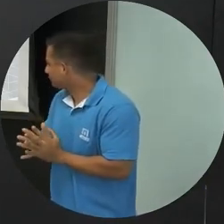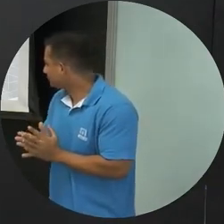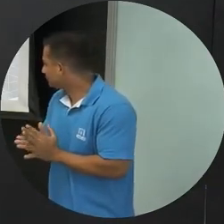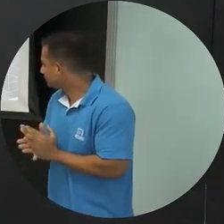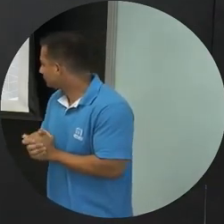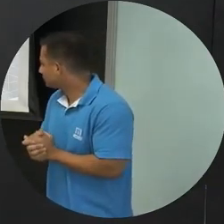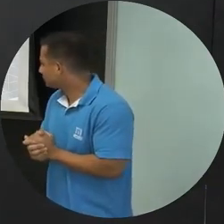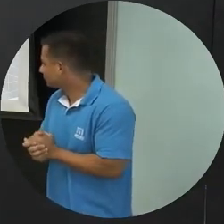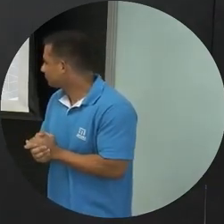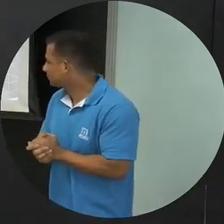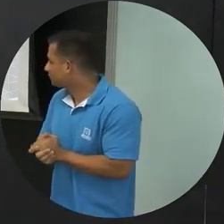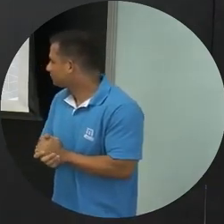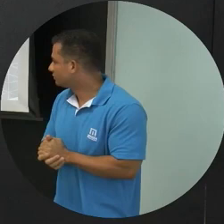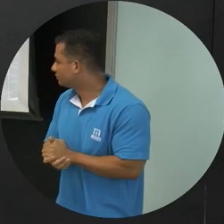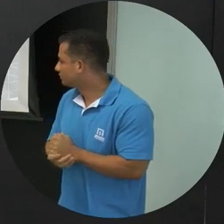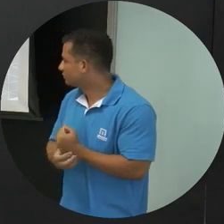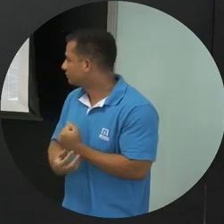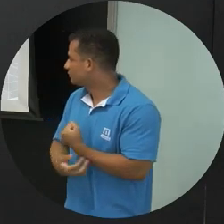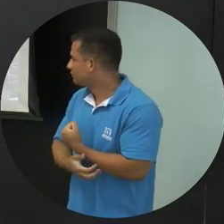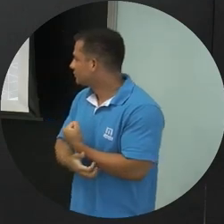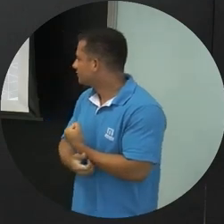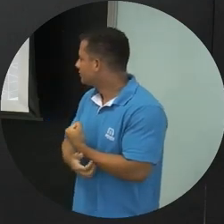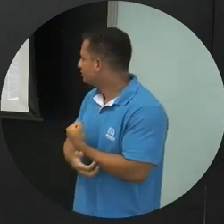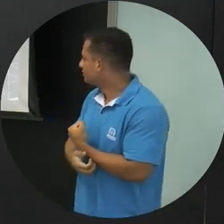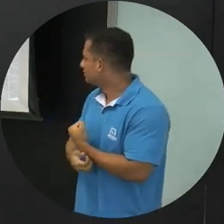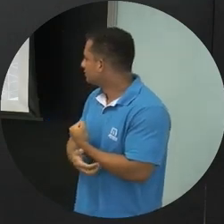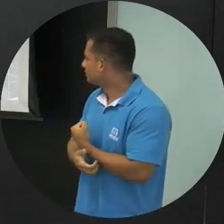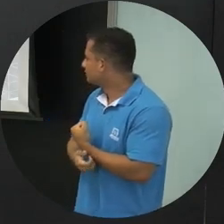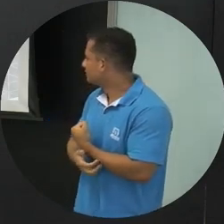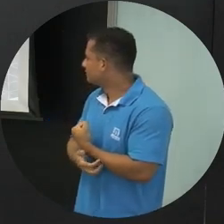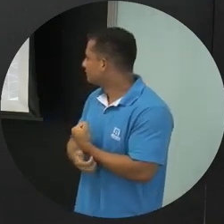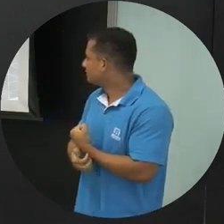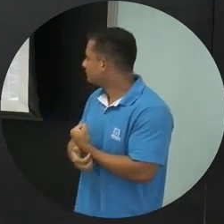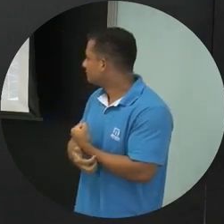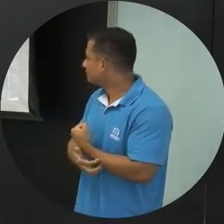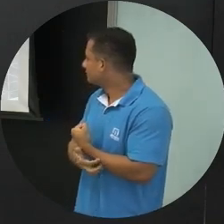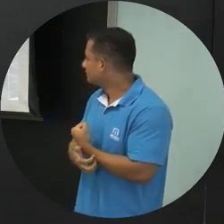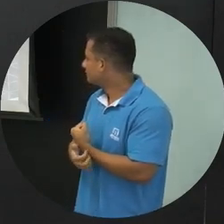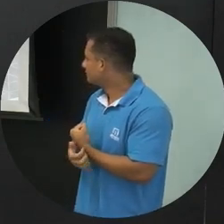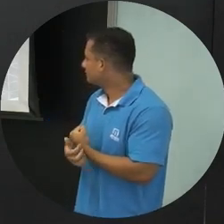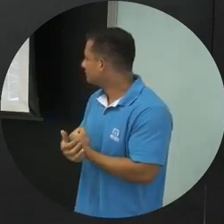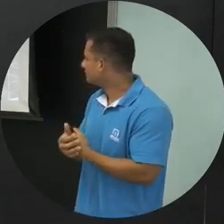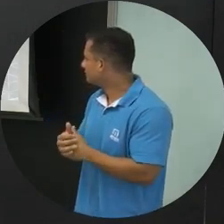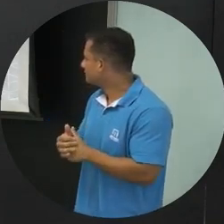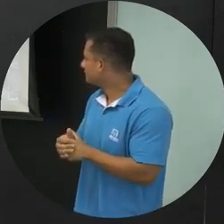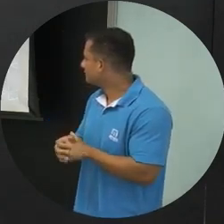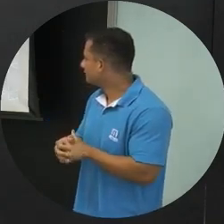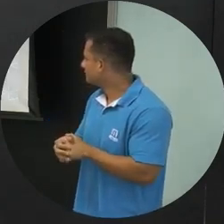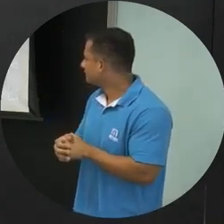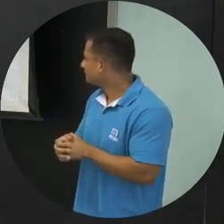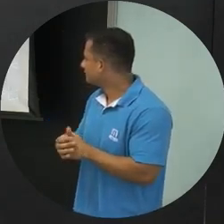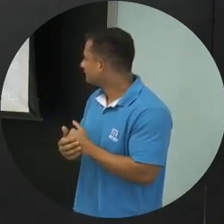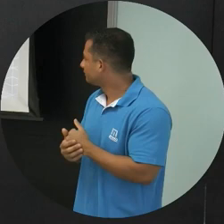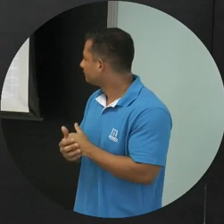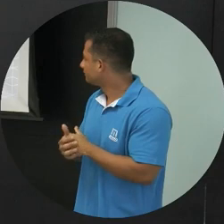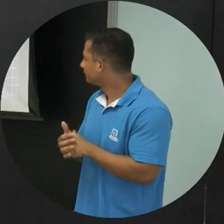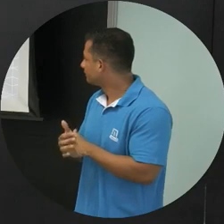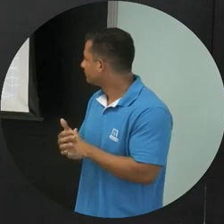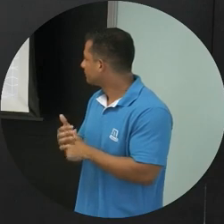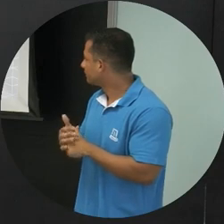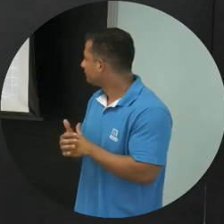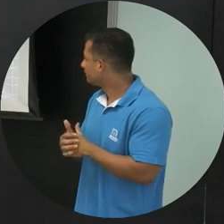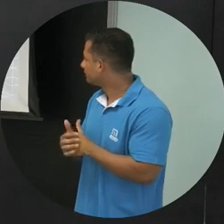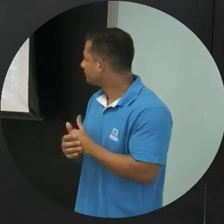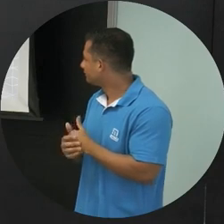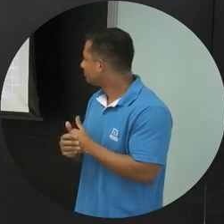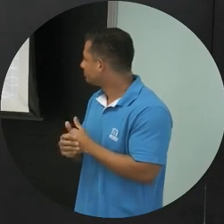A foto é depois, né? Achei que era antes. É depois. Mas aqui eu vou adiantar aqui só para você, só para a gente